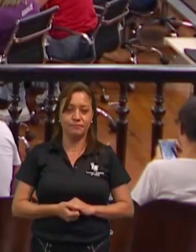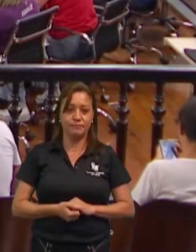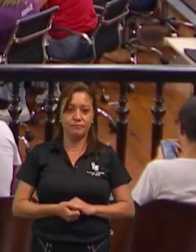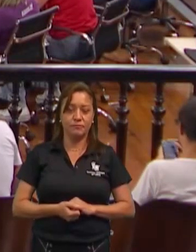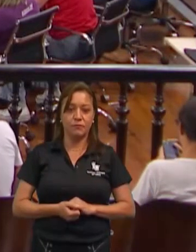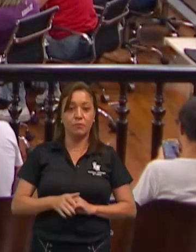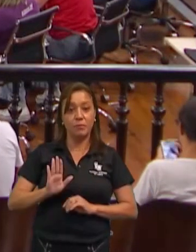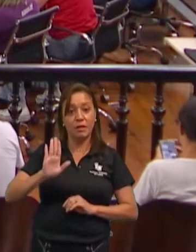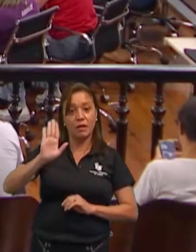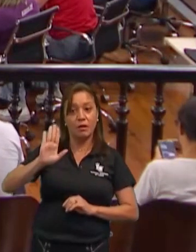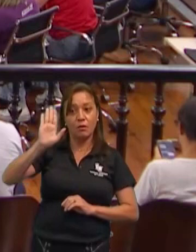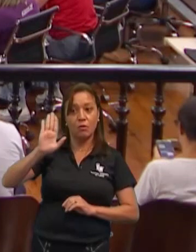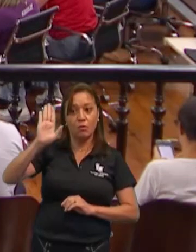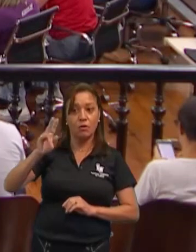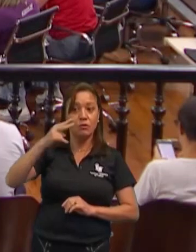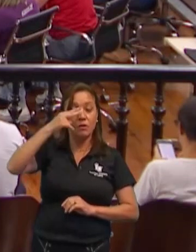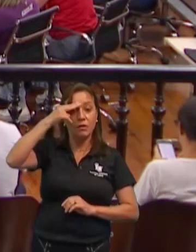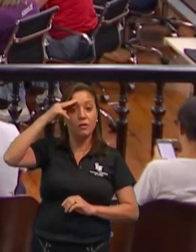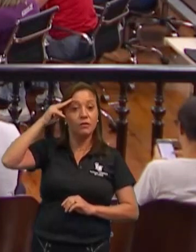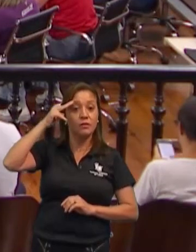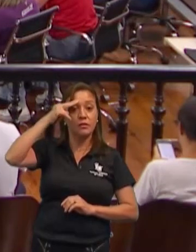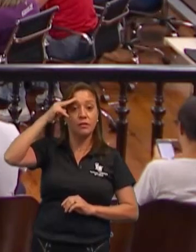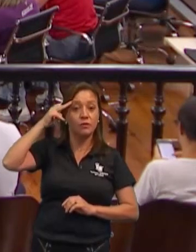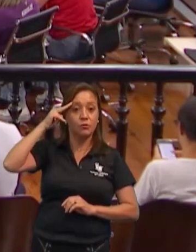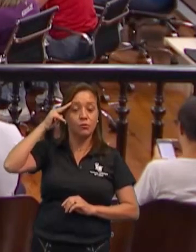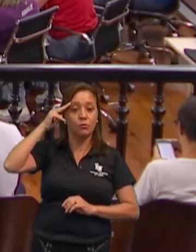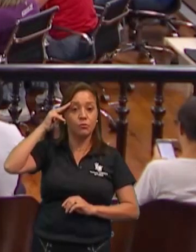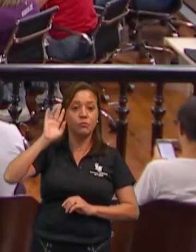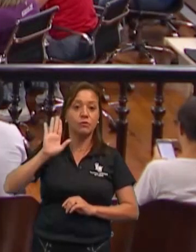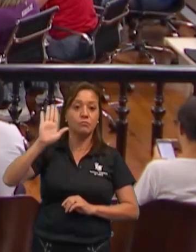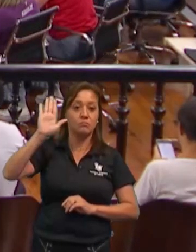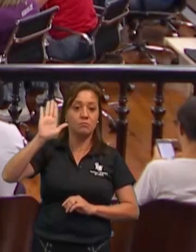Newton Militão. Peço a palavra. Com a palavra, vereador Newton Militão.